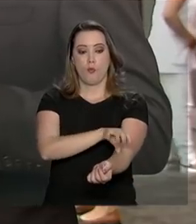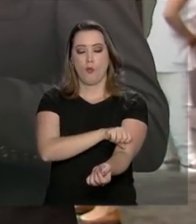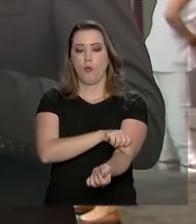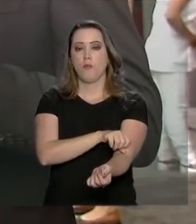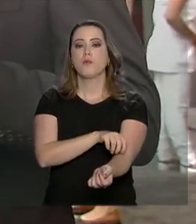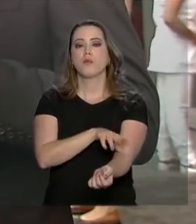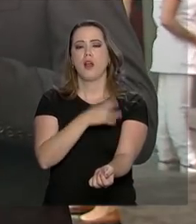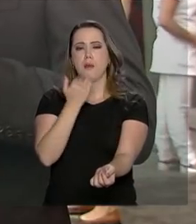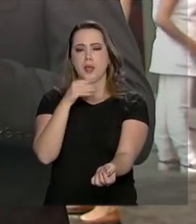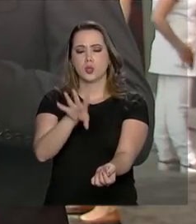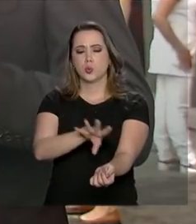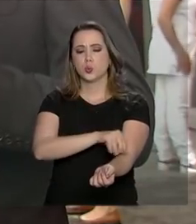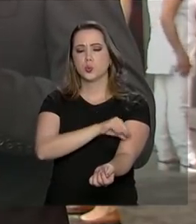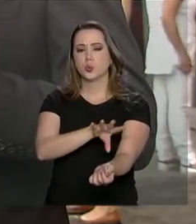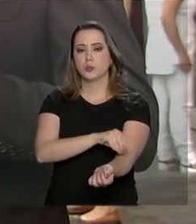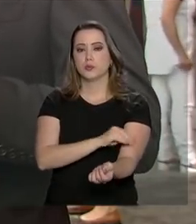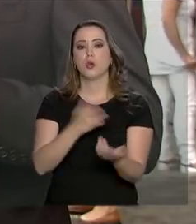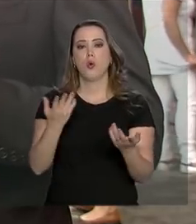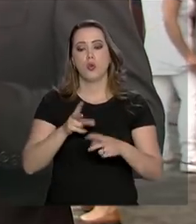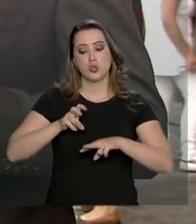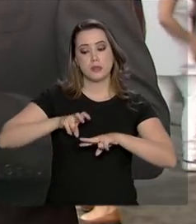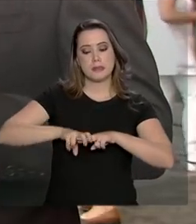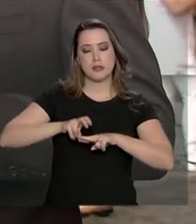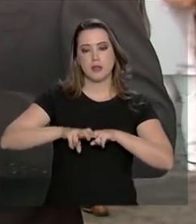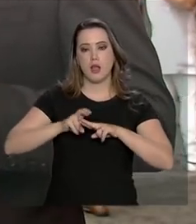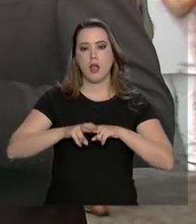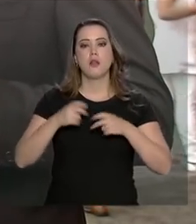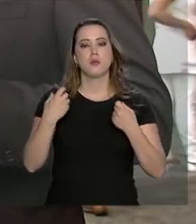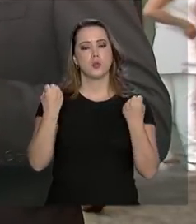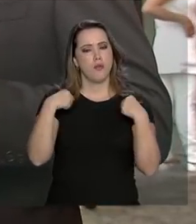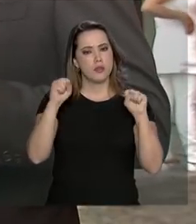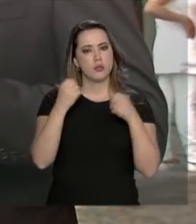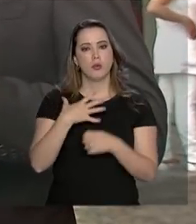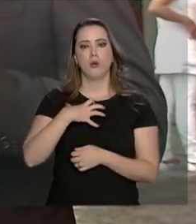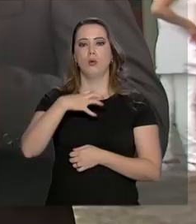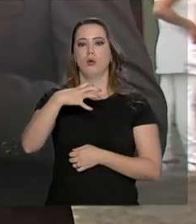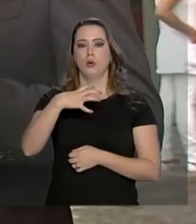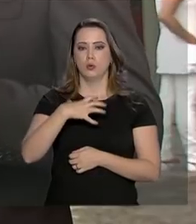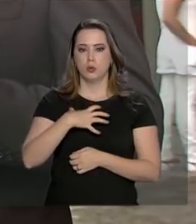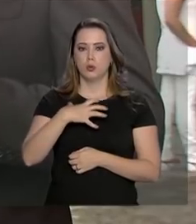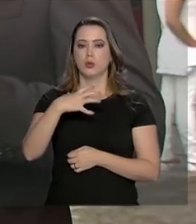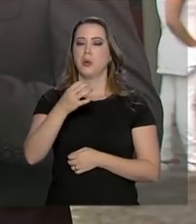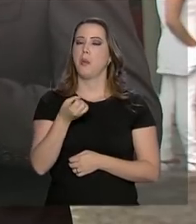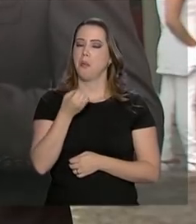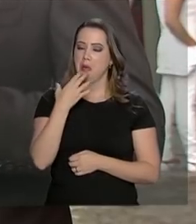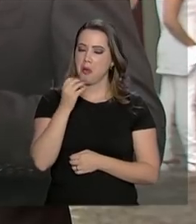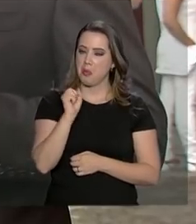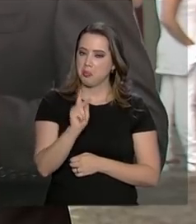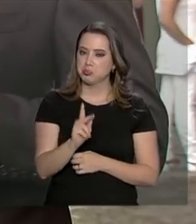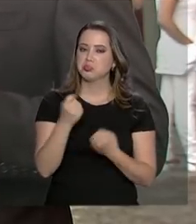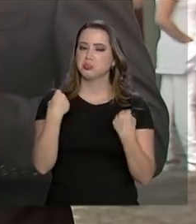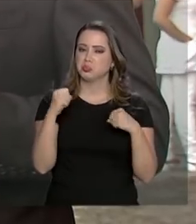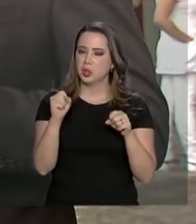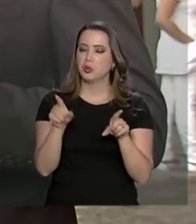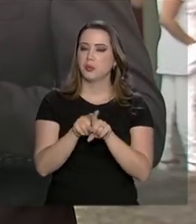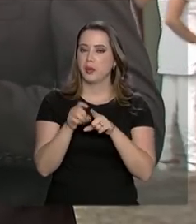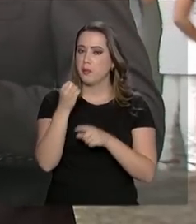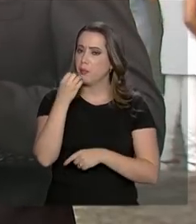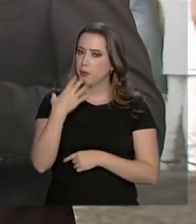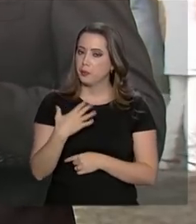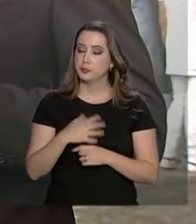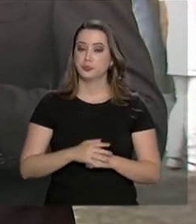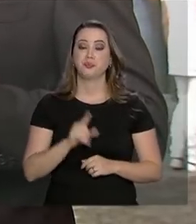uma poltrona e fez exercícios de fisioterapia respiratória e motora, com bom desempenho. Segundo informações prestadas